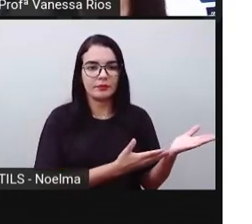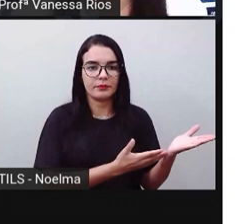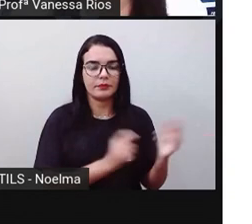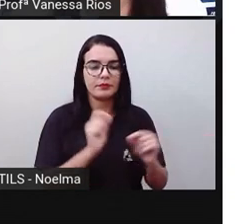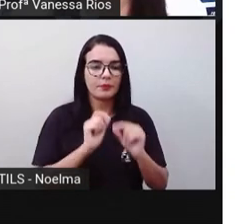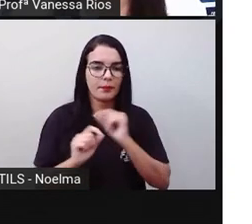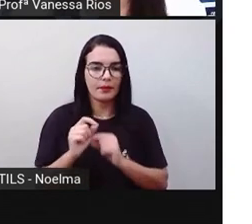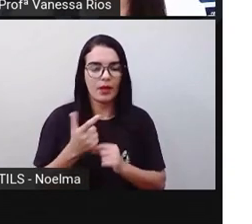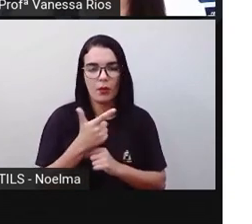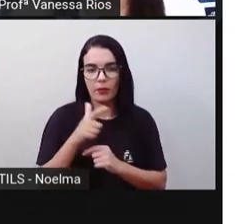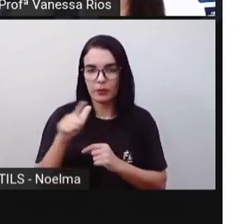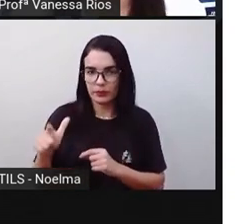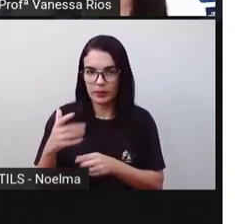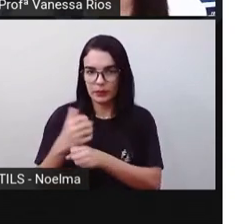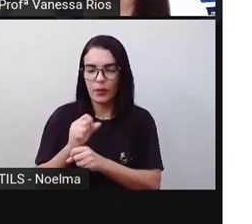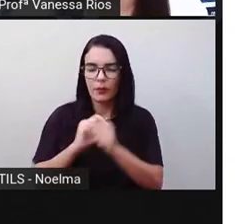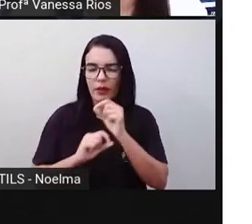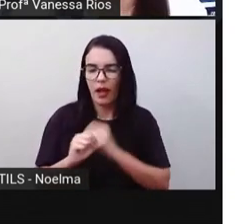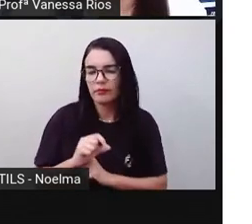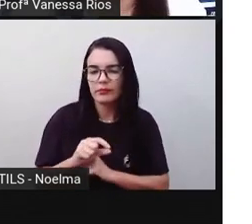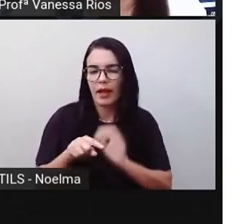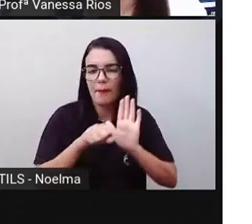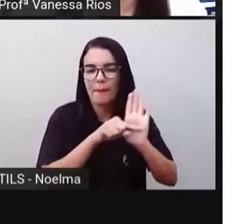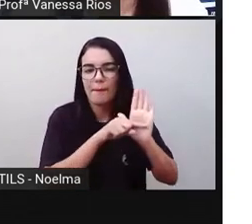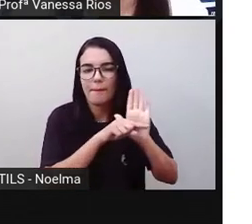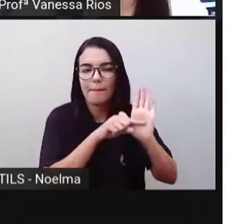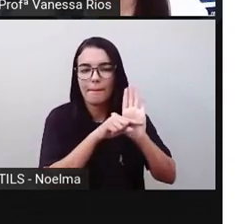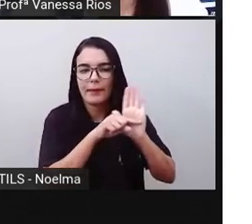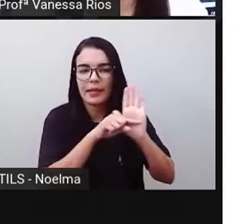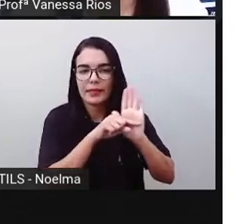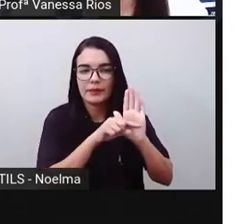fazer outra conta. Qual é a outra conta que a Pro colocou?